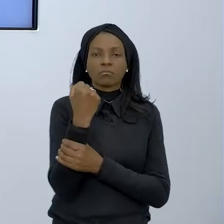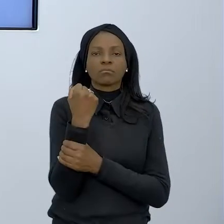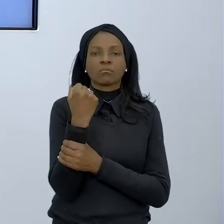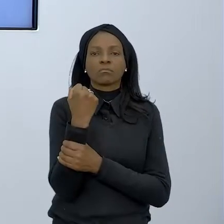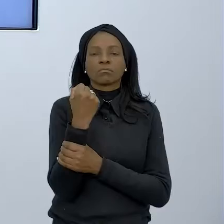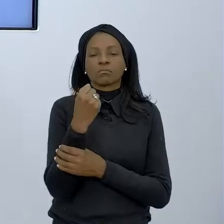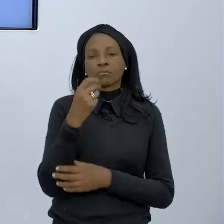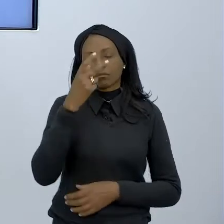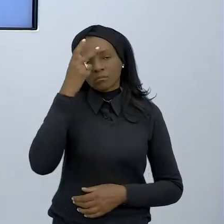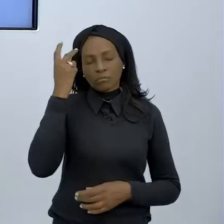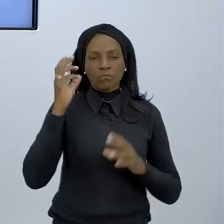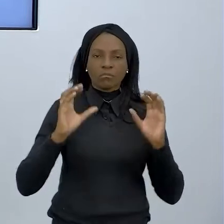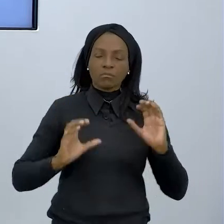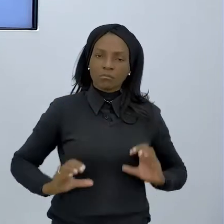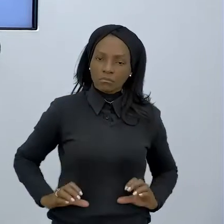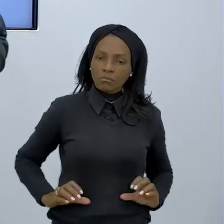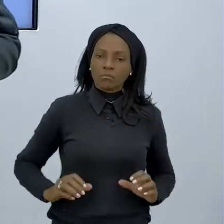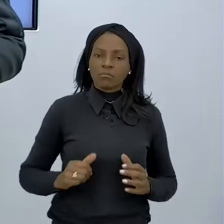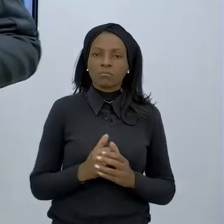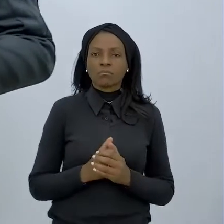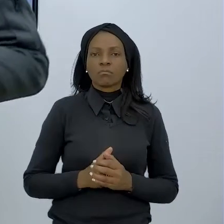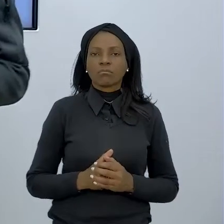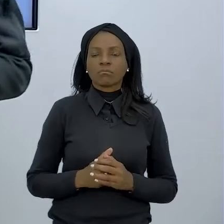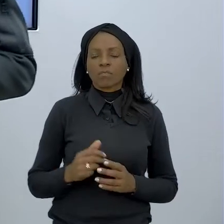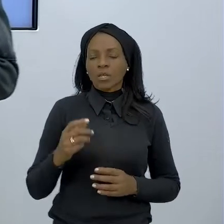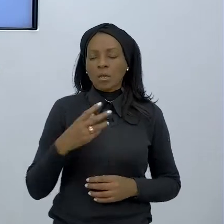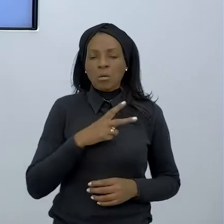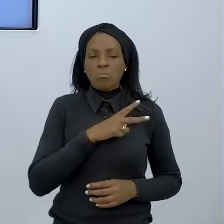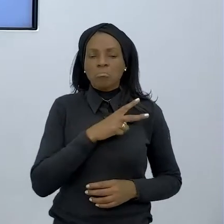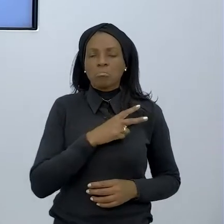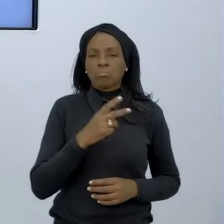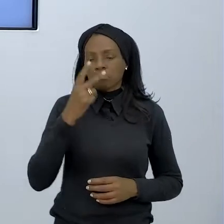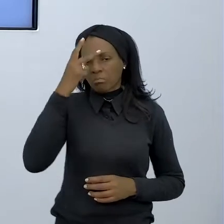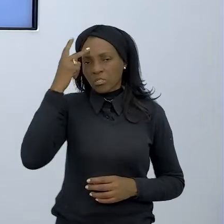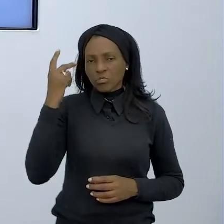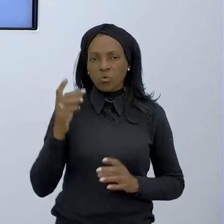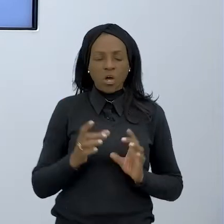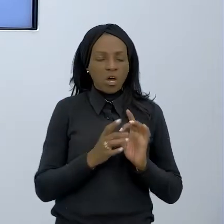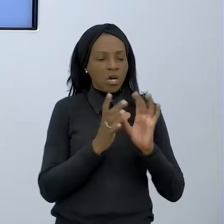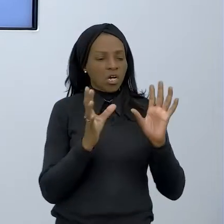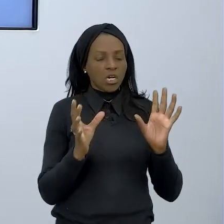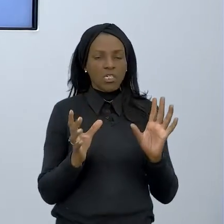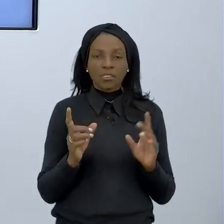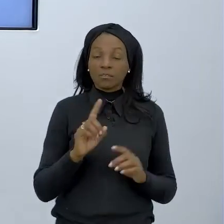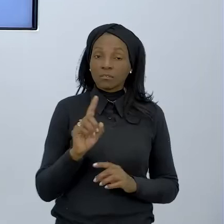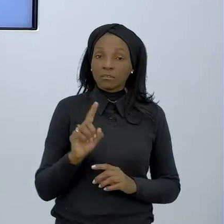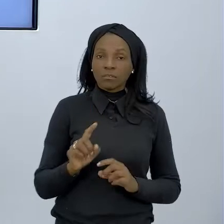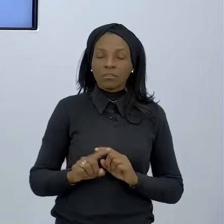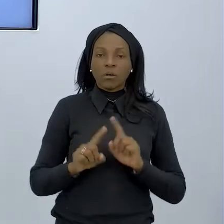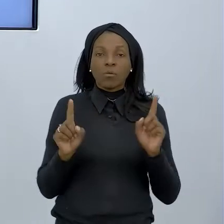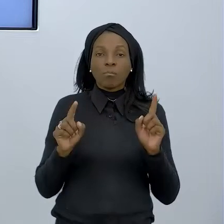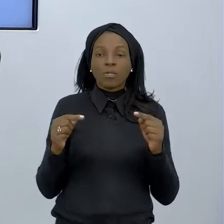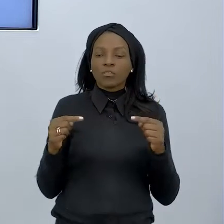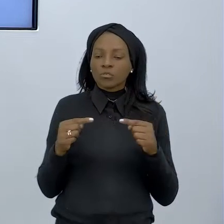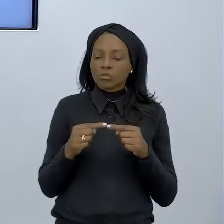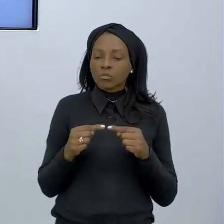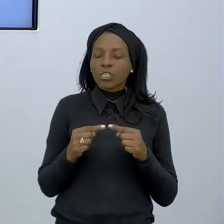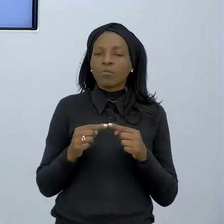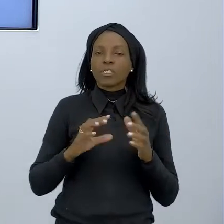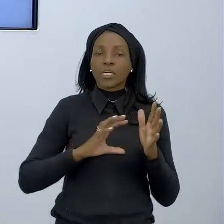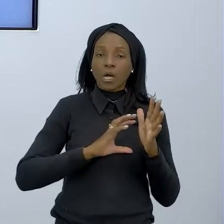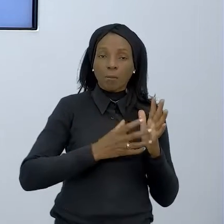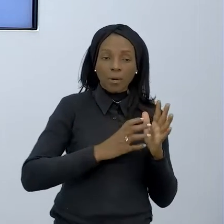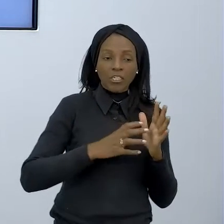ao cidadão não só as liberdades individuais e as liberdades relacionadas às questões